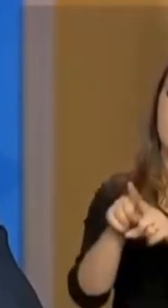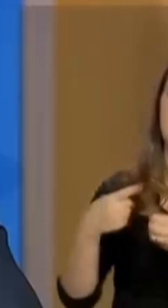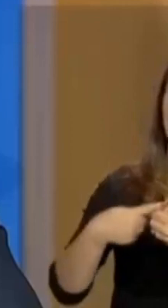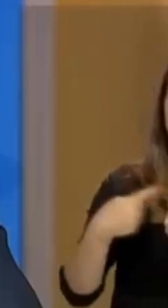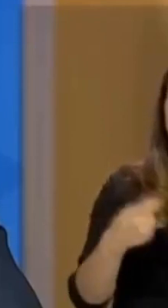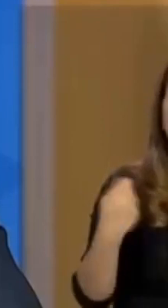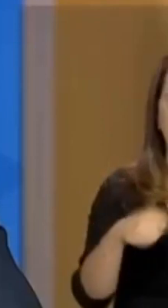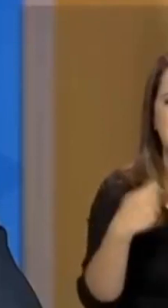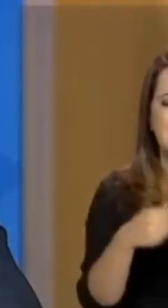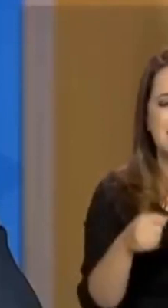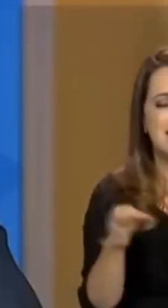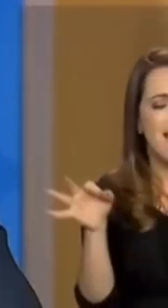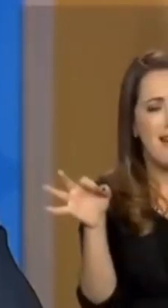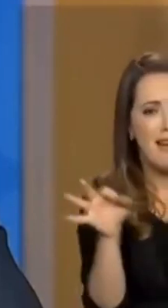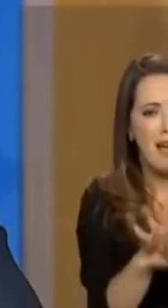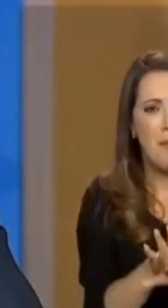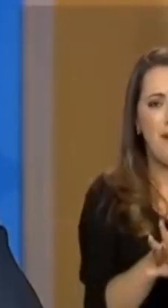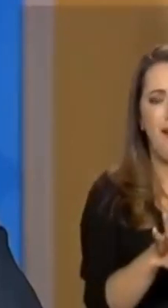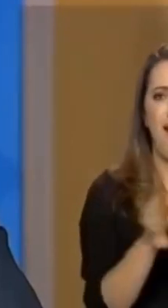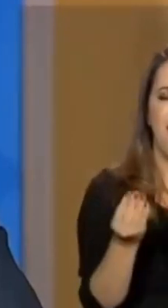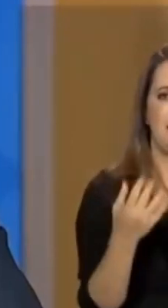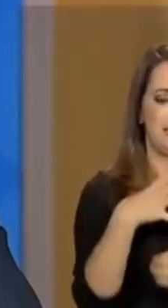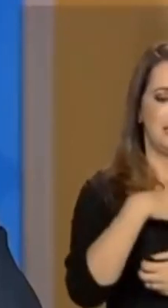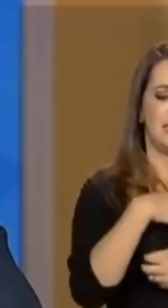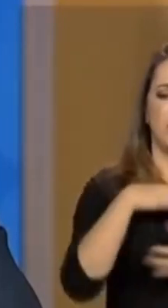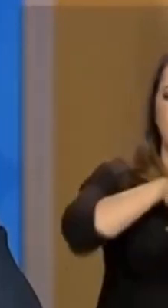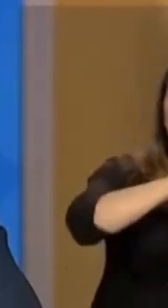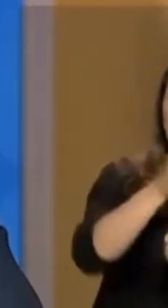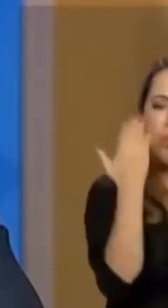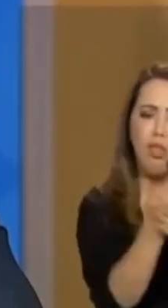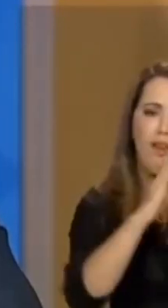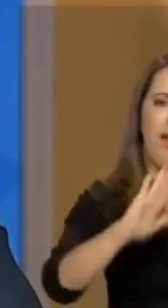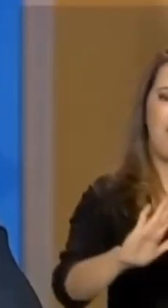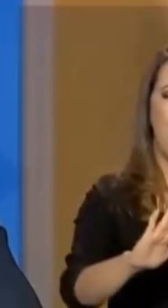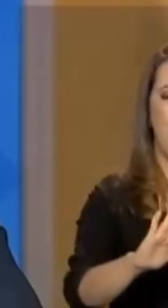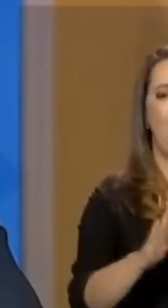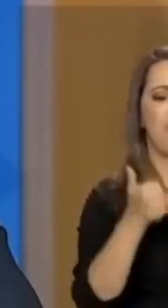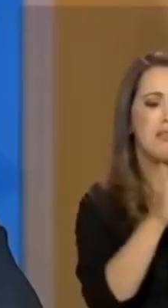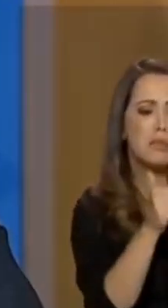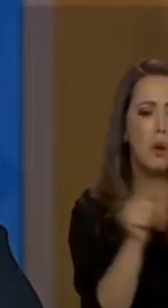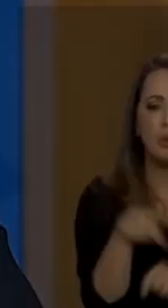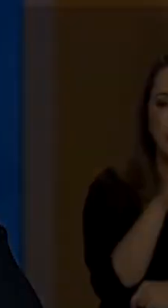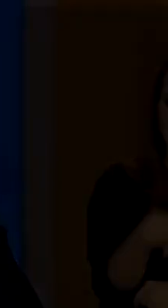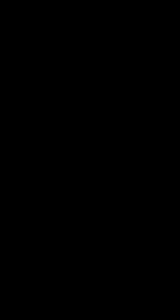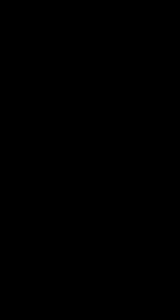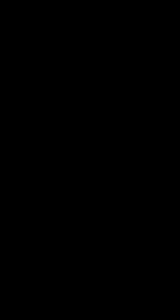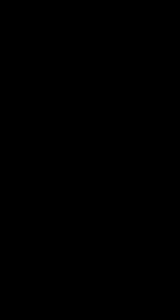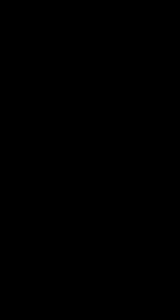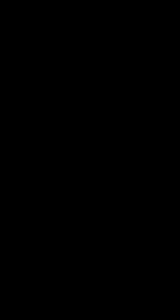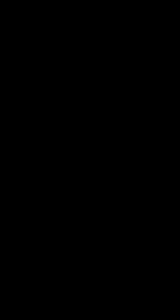e não tem responsabilidade e nem altura para criticar o governo federal. O fechamento de comércio... o confinamento...